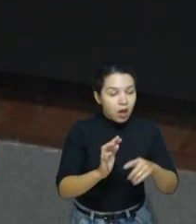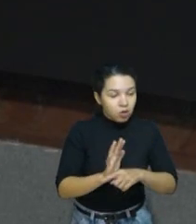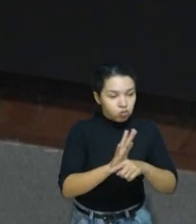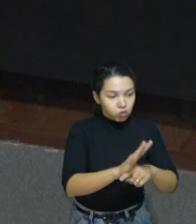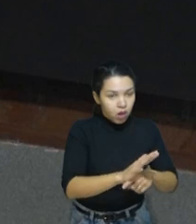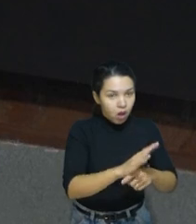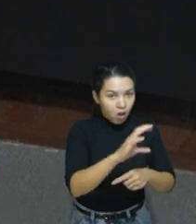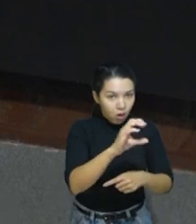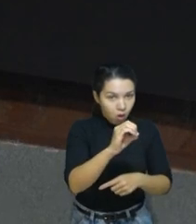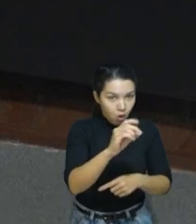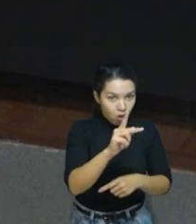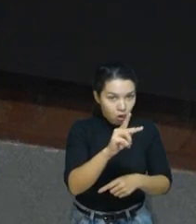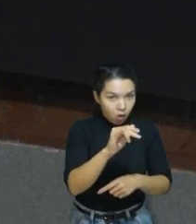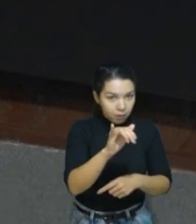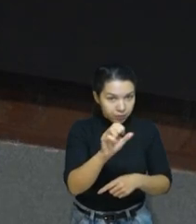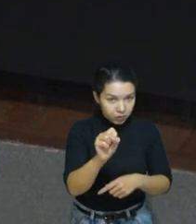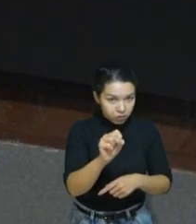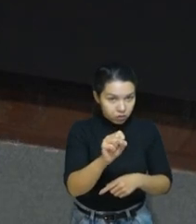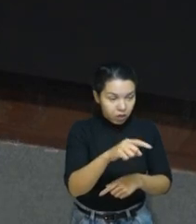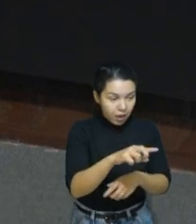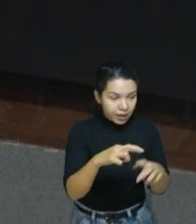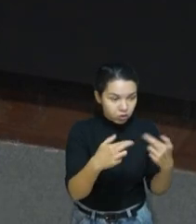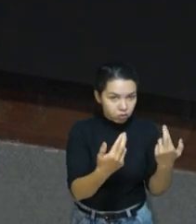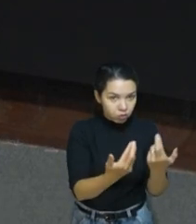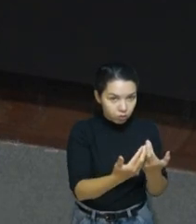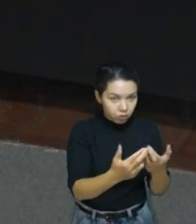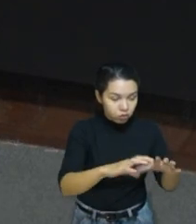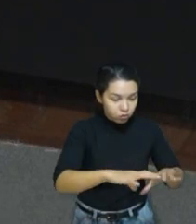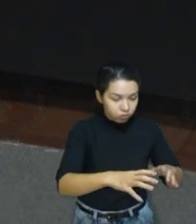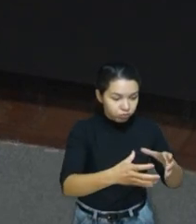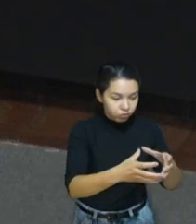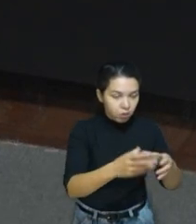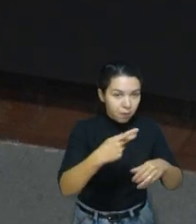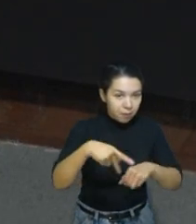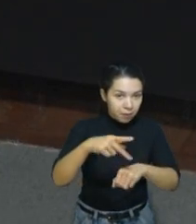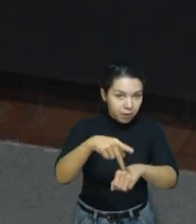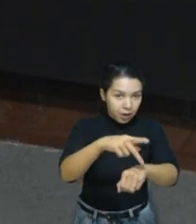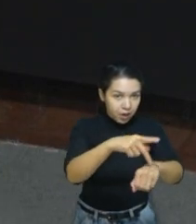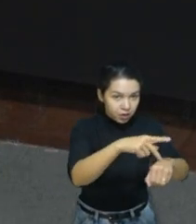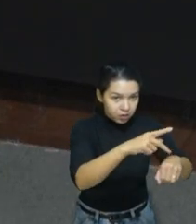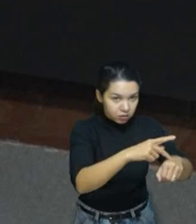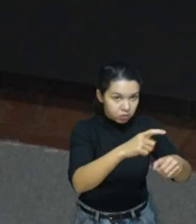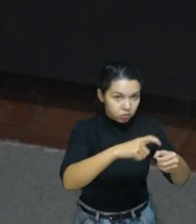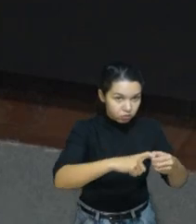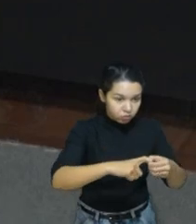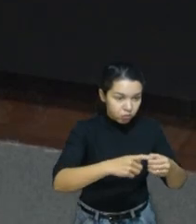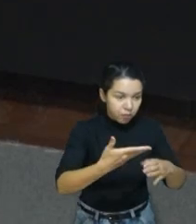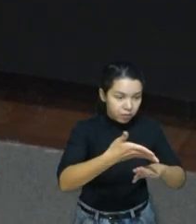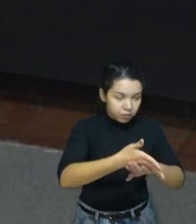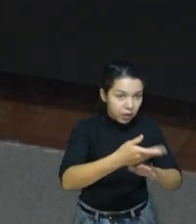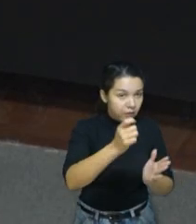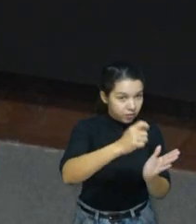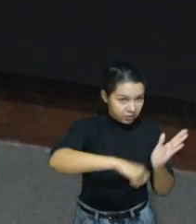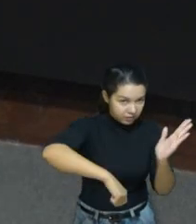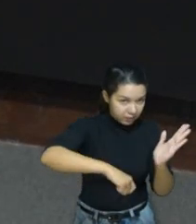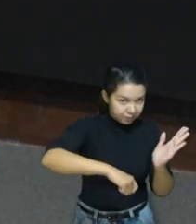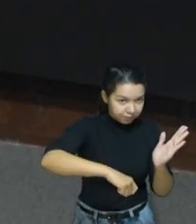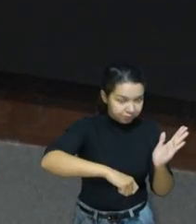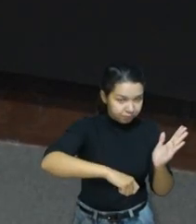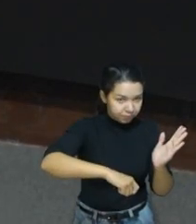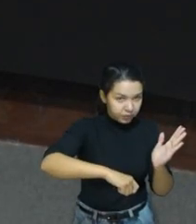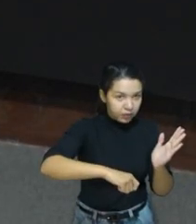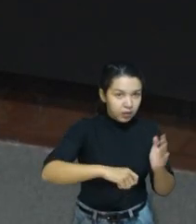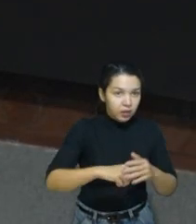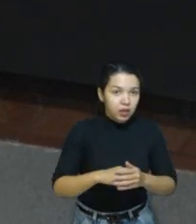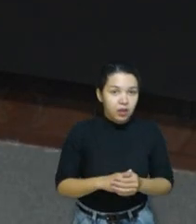COPs é a conferência por partes que os países, né, vão politicamente participar e assinar. Né? Então,